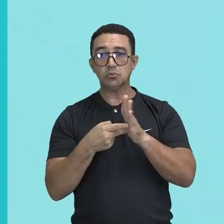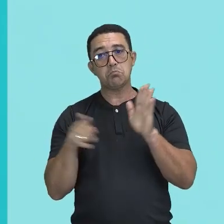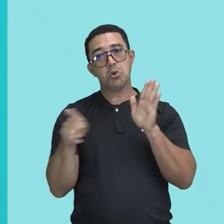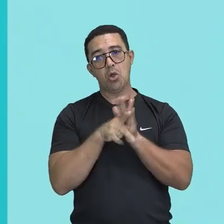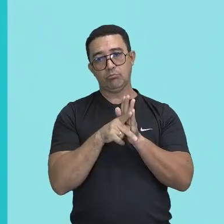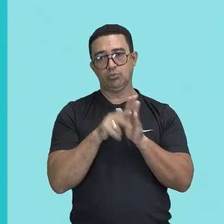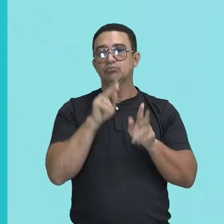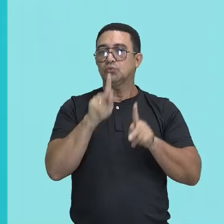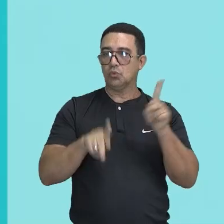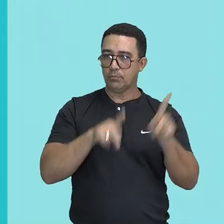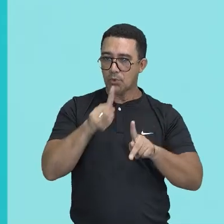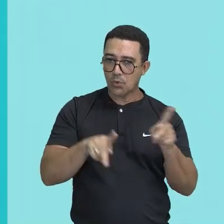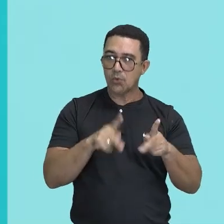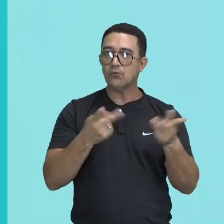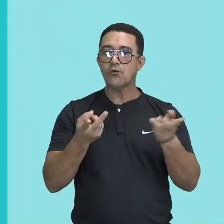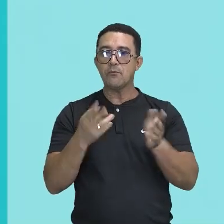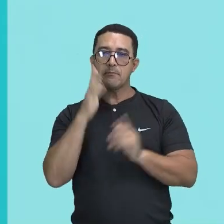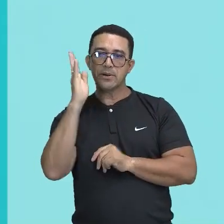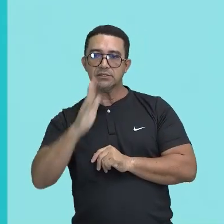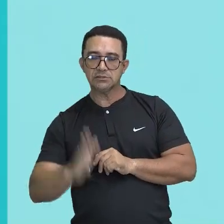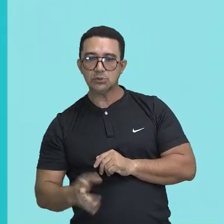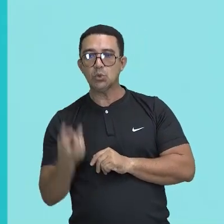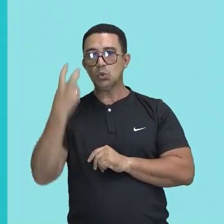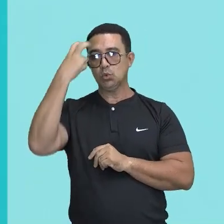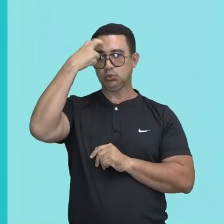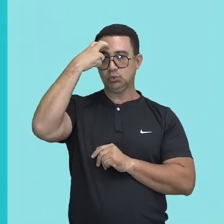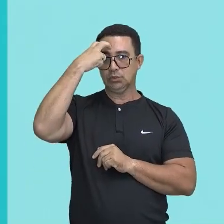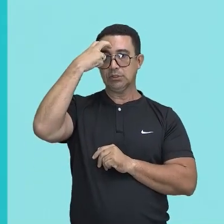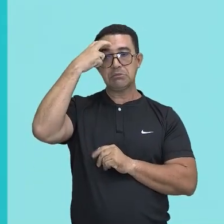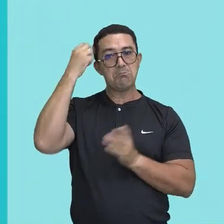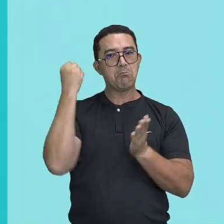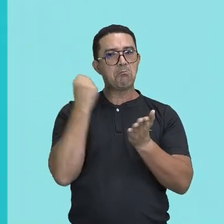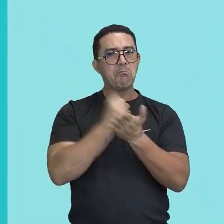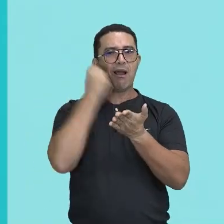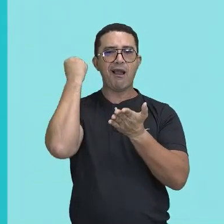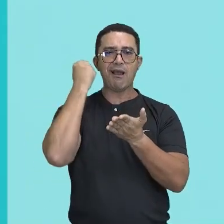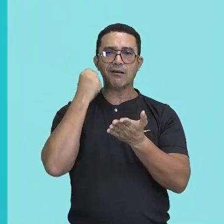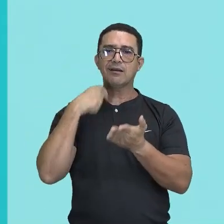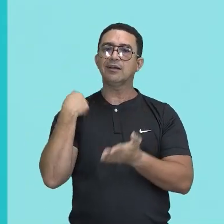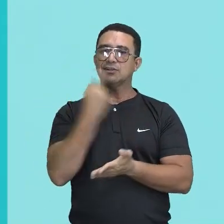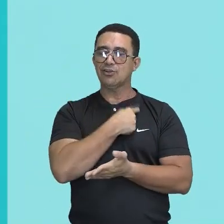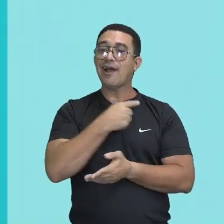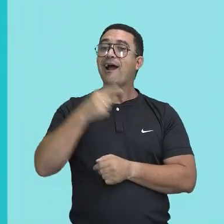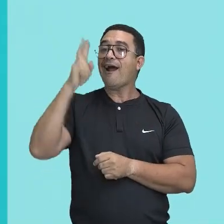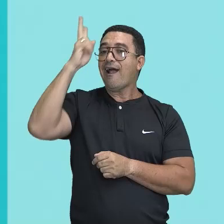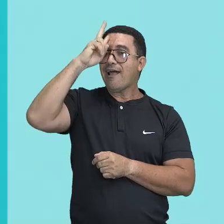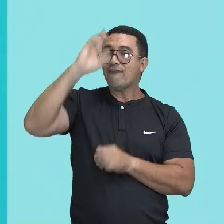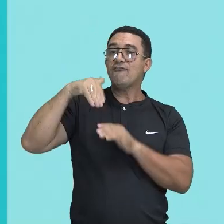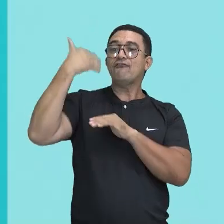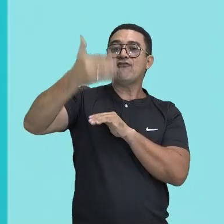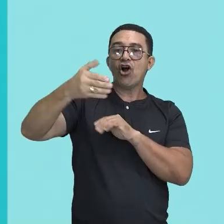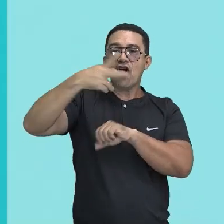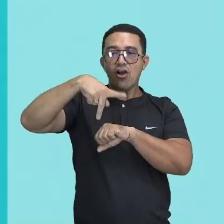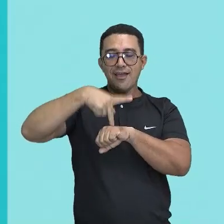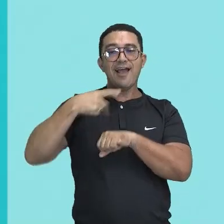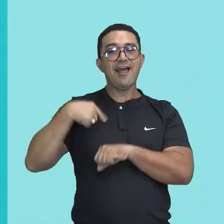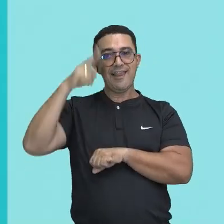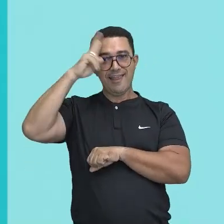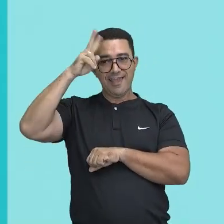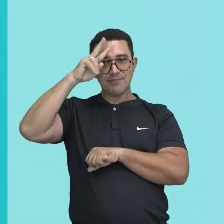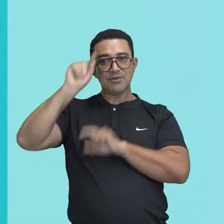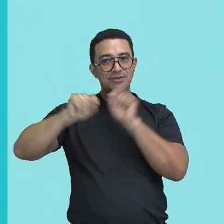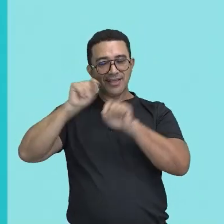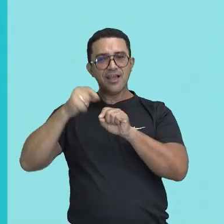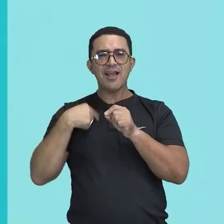povo, trazendo a nossa cultura, uma coisa que marca muito e que somos reconhecidos lá fora, é o samba. E